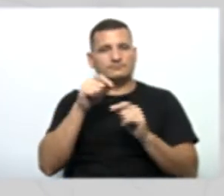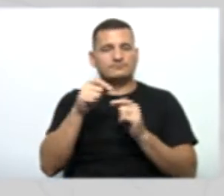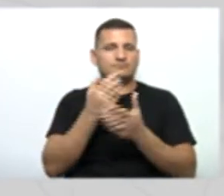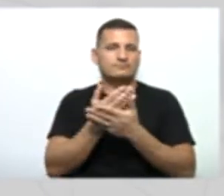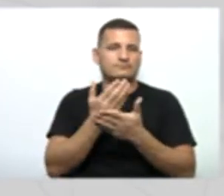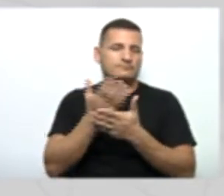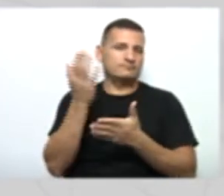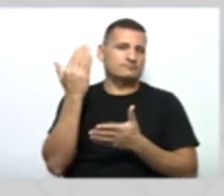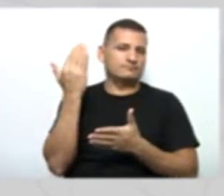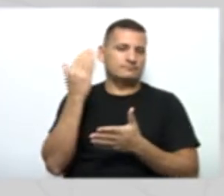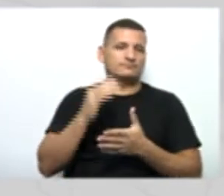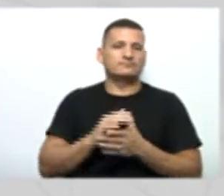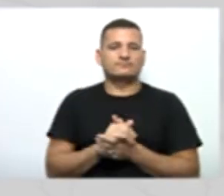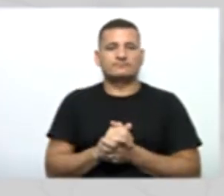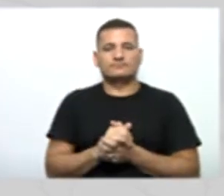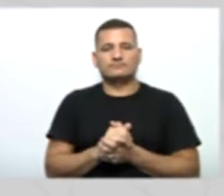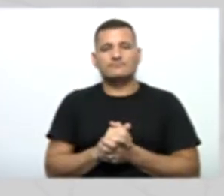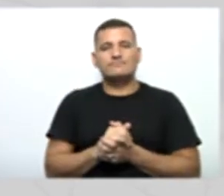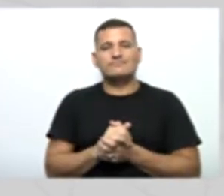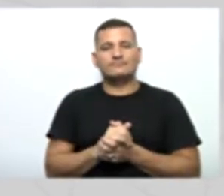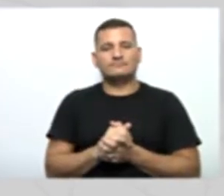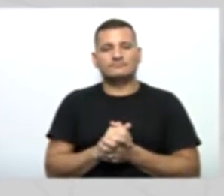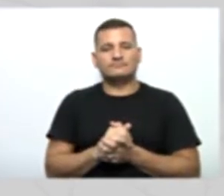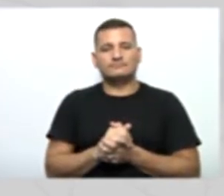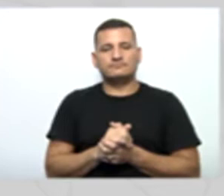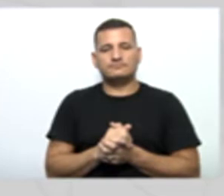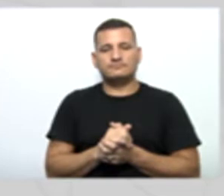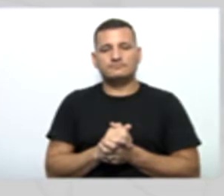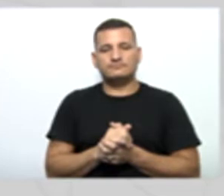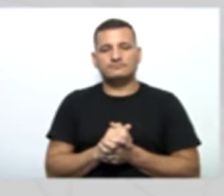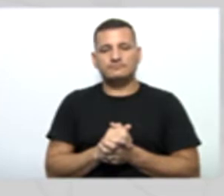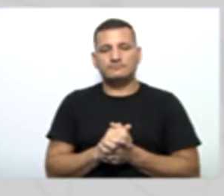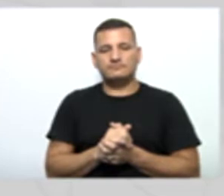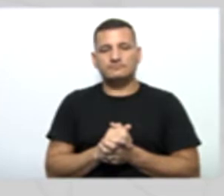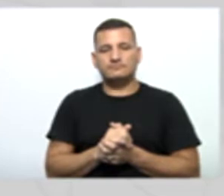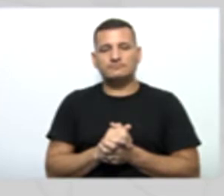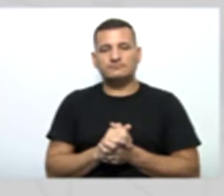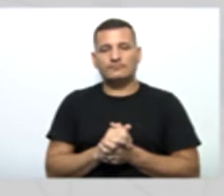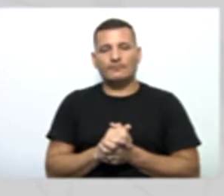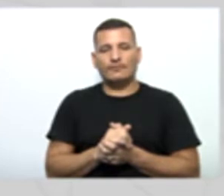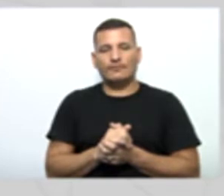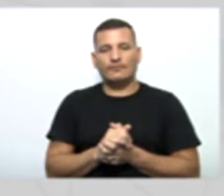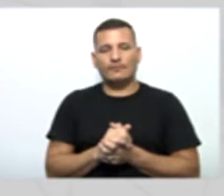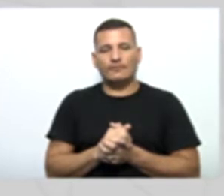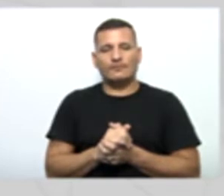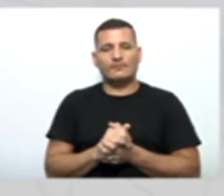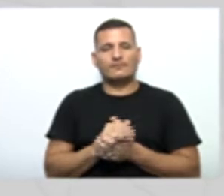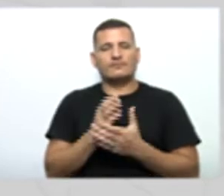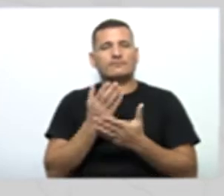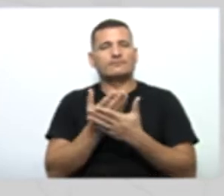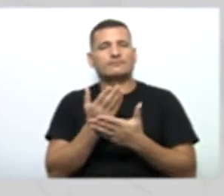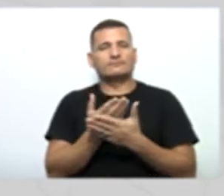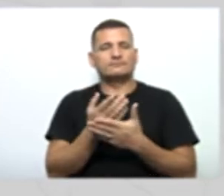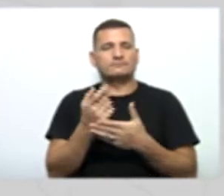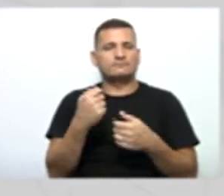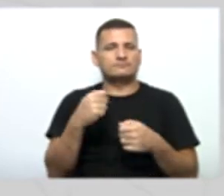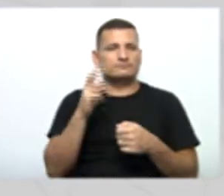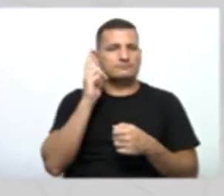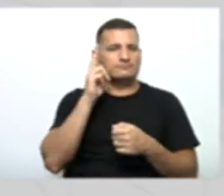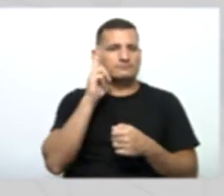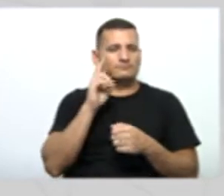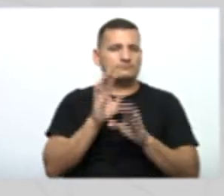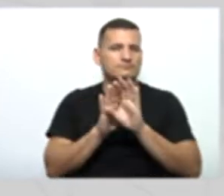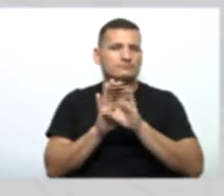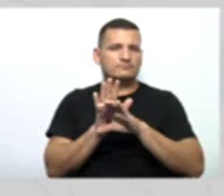lembram? Então, vamos lá. Iniciamos a aula dessa semana. Precisamos relembrar os conceitos